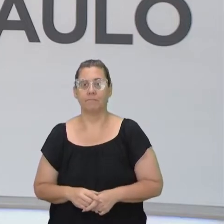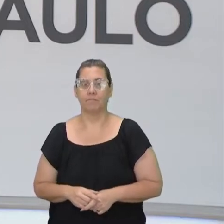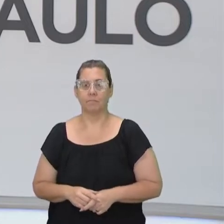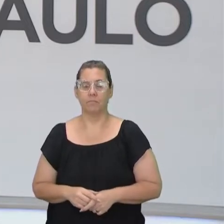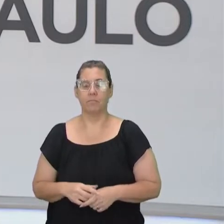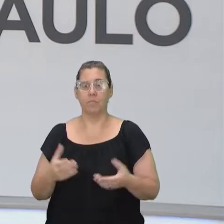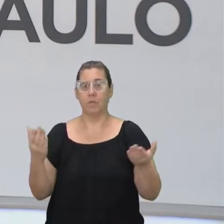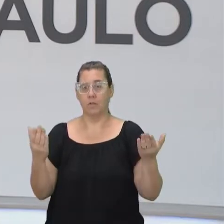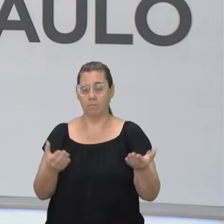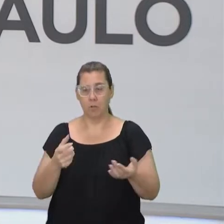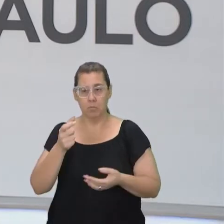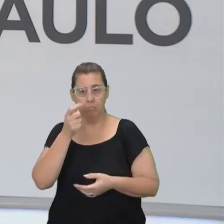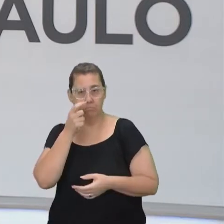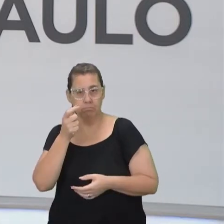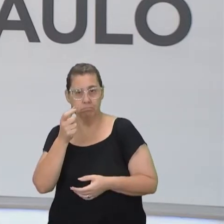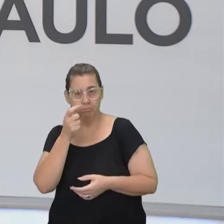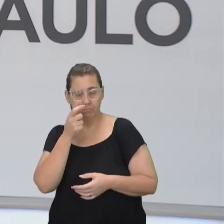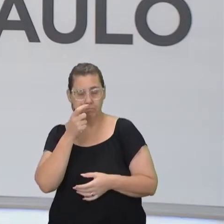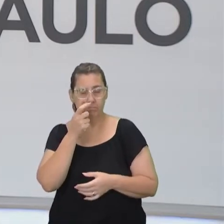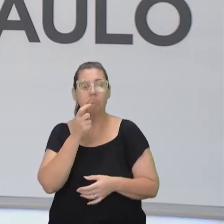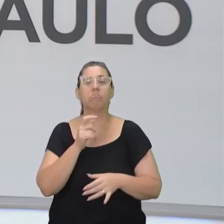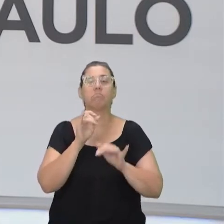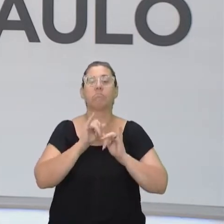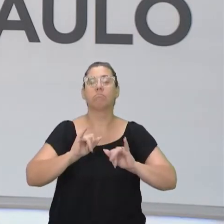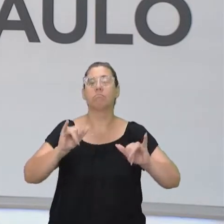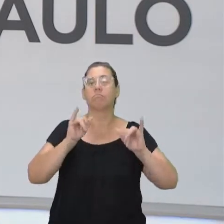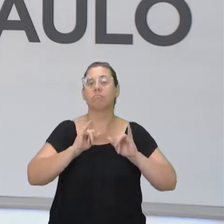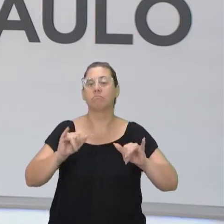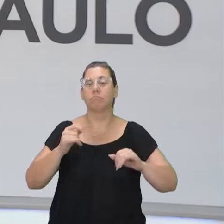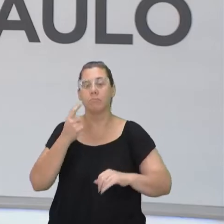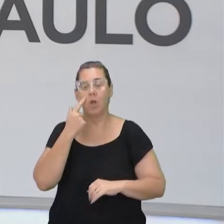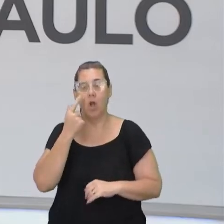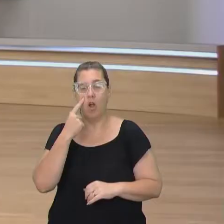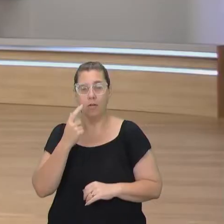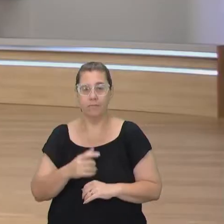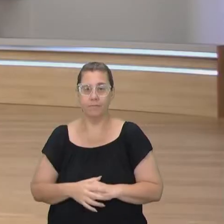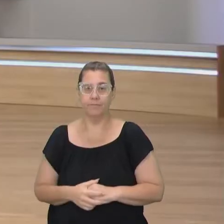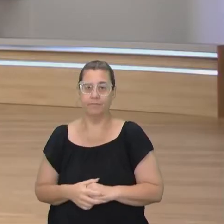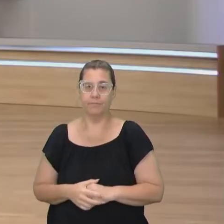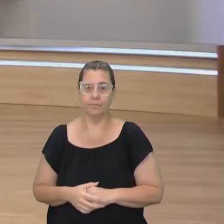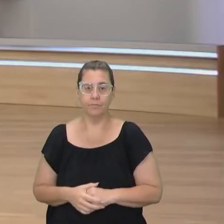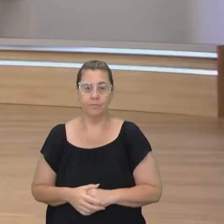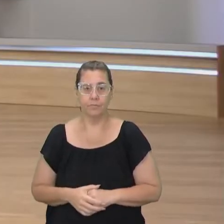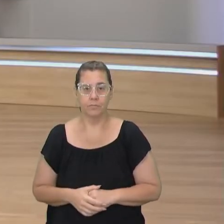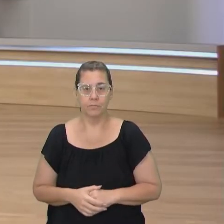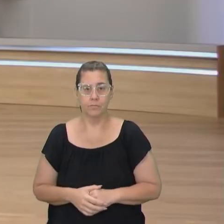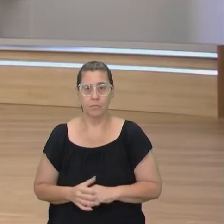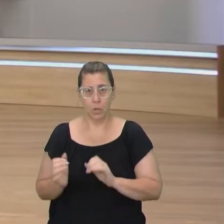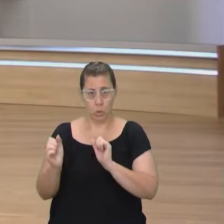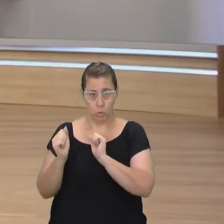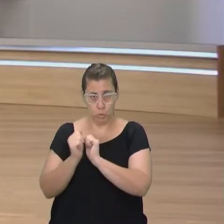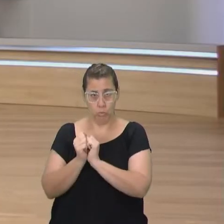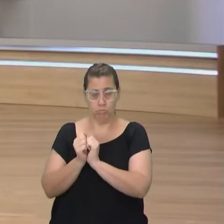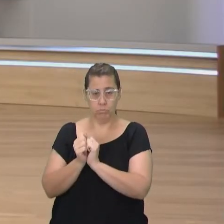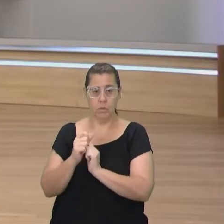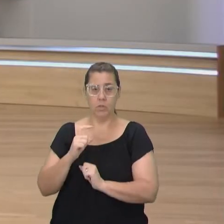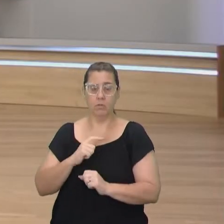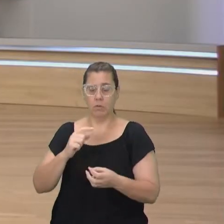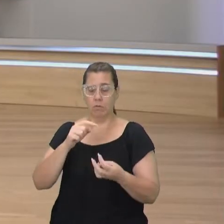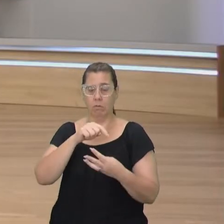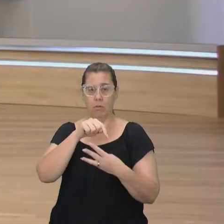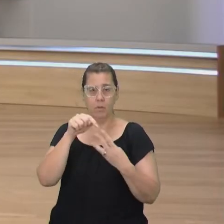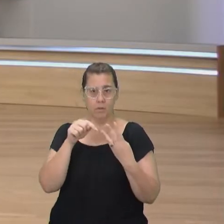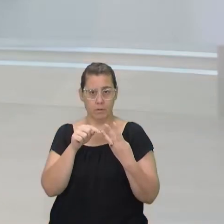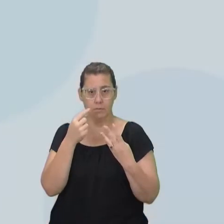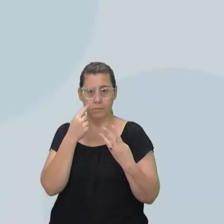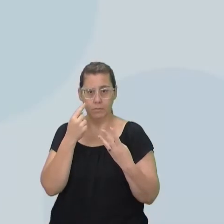o Observatório da Imprensa Internacional. E não estamos sozinhos. Vem cá comigo, vem cá, olha só. Junto a mim, tem outros 3 componentes.